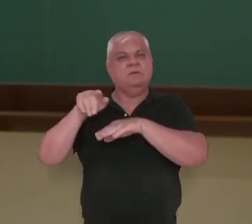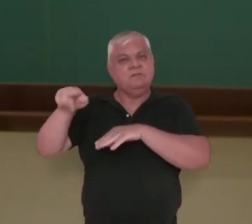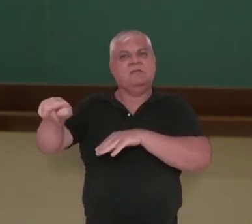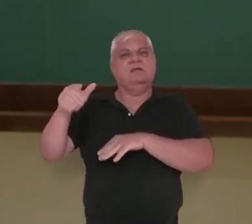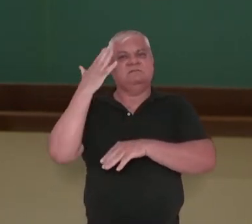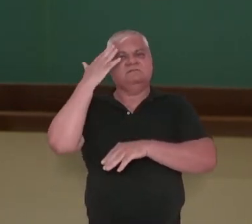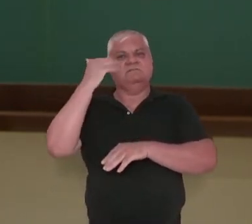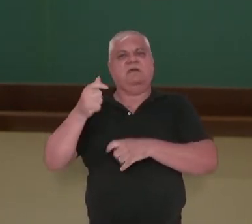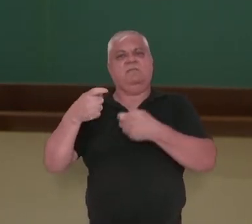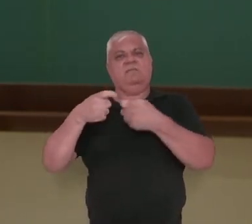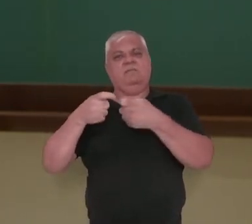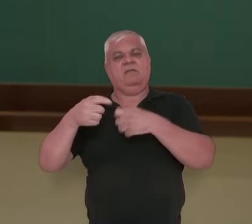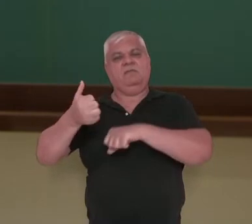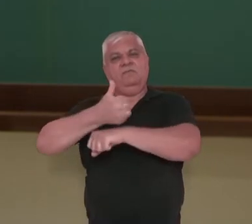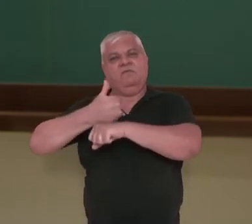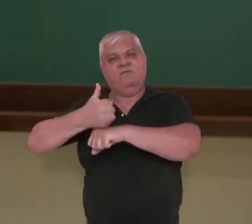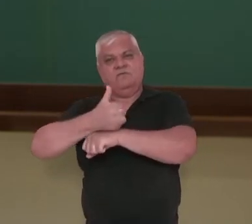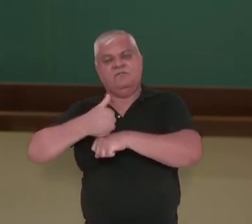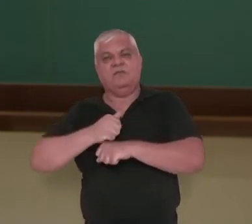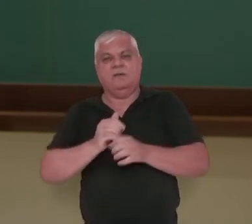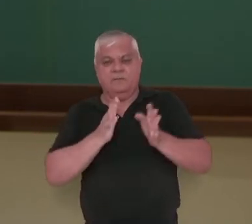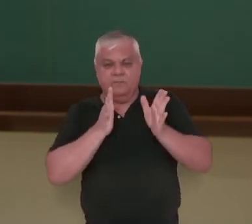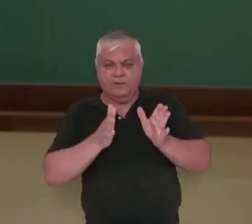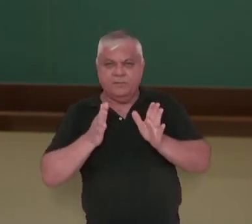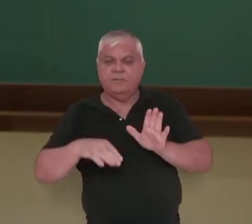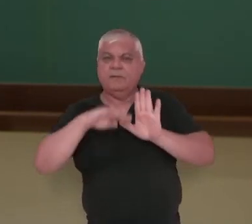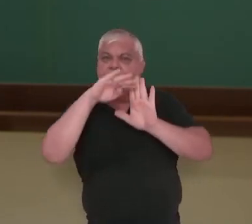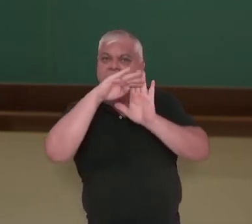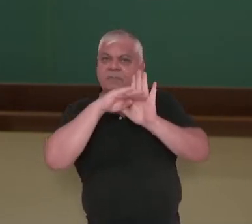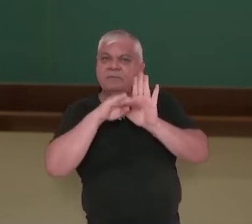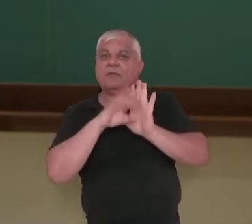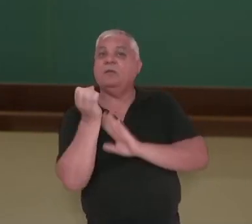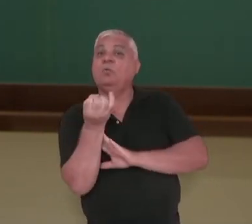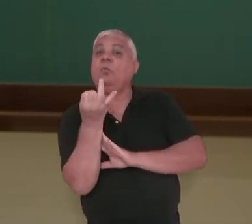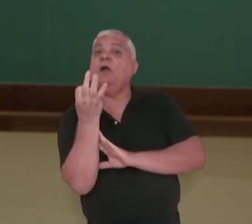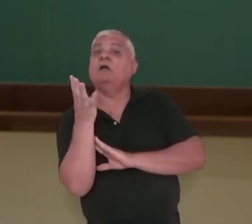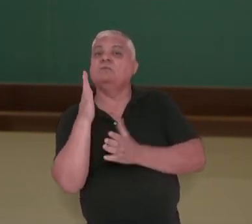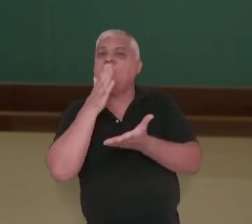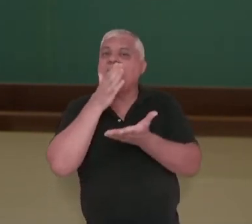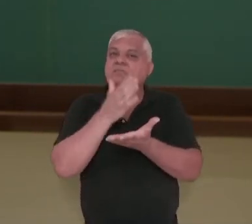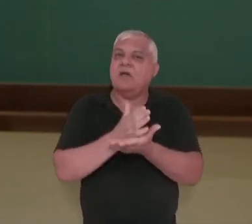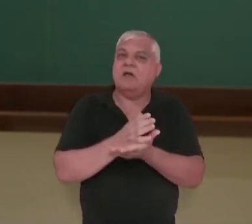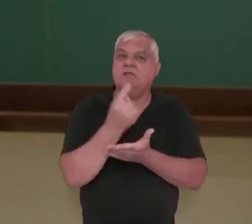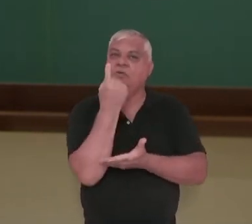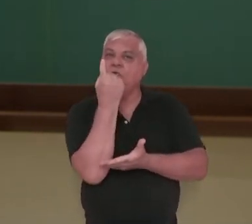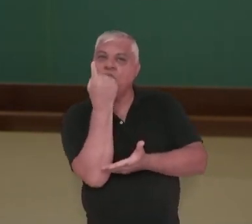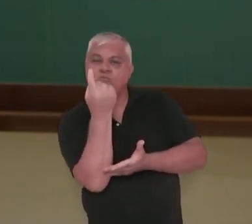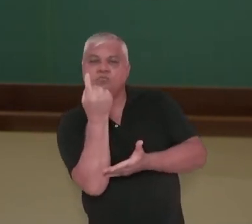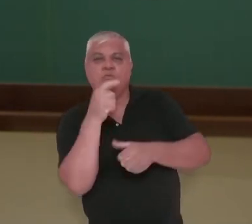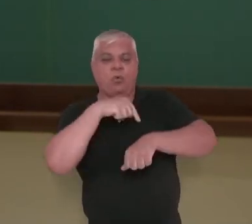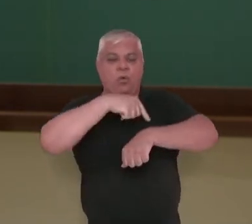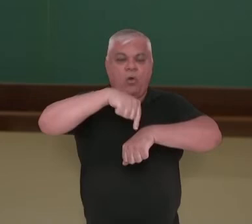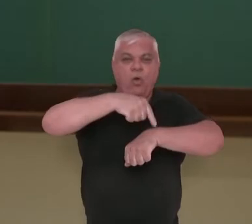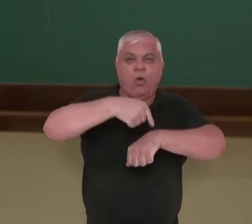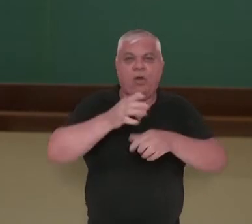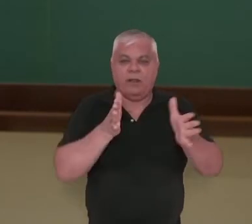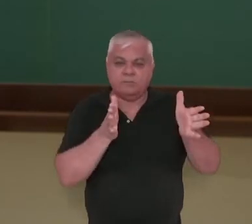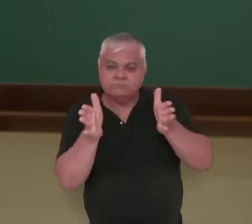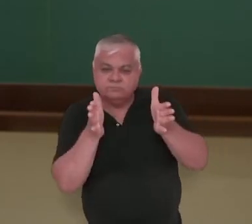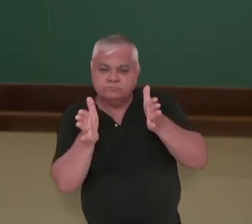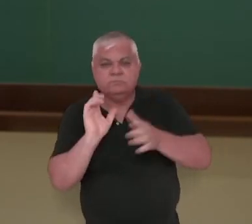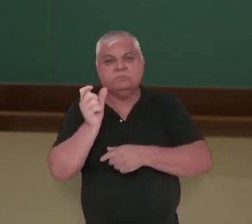antibiótico, ele vai prescrever o tempo, né, a quantia exata que você vai precisar ali